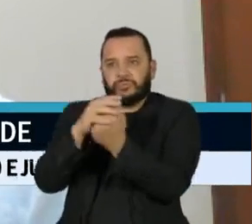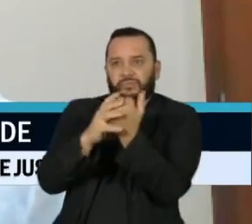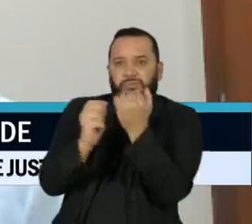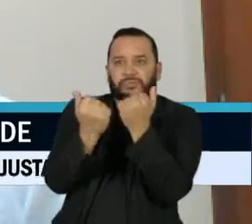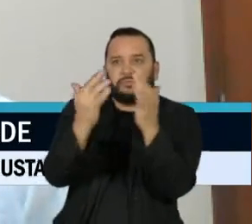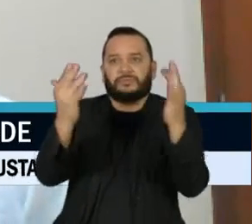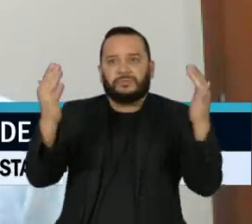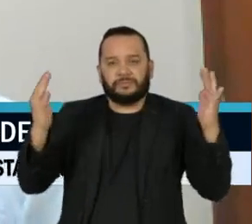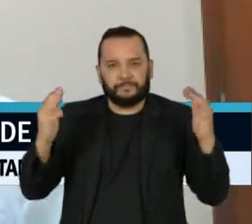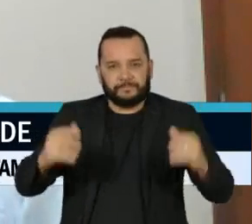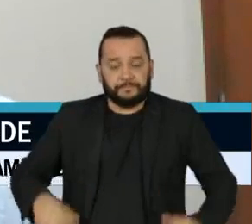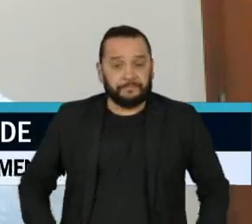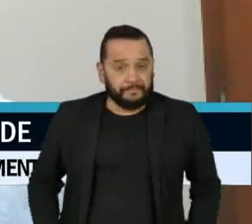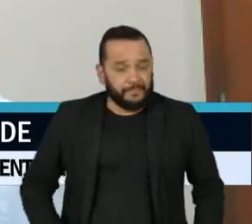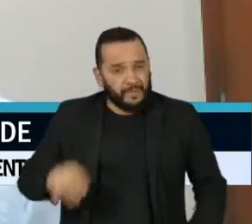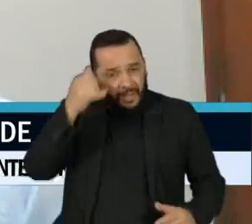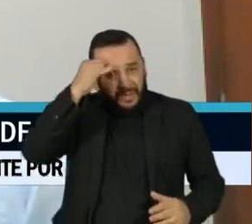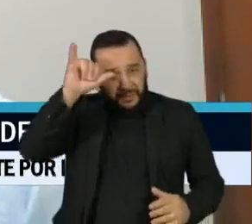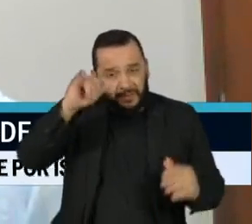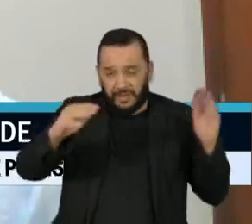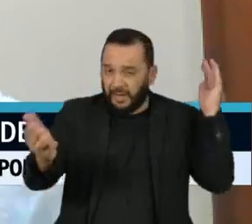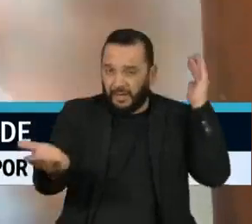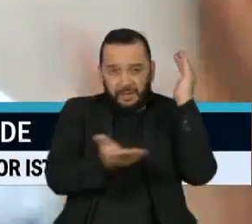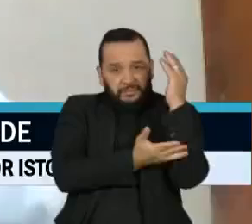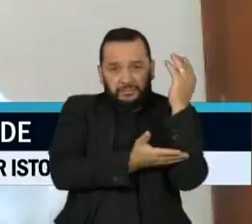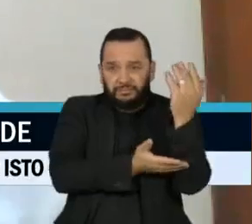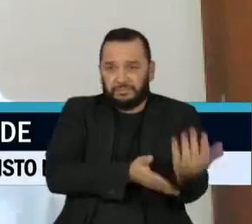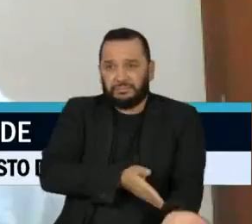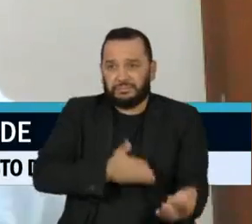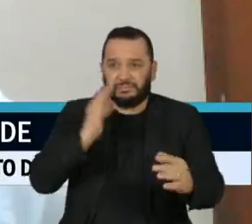possível, né? A gente já conseguiu fazer isso no Brasil, não é algo